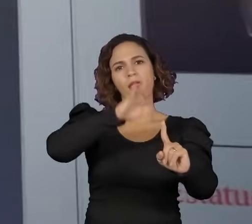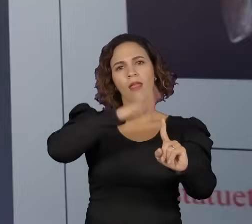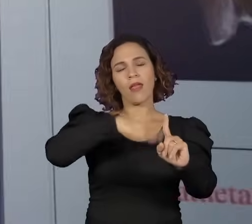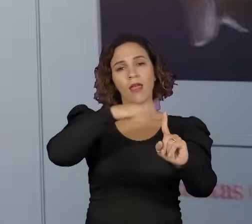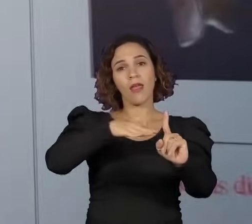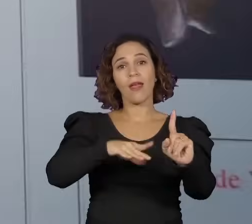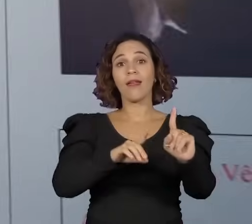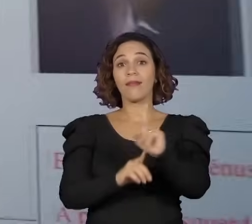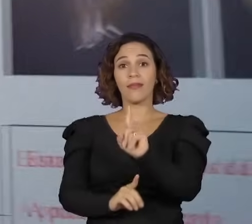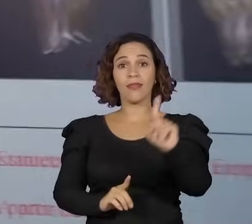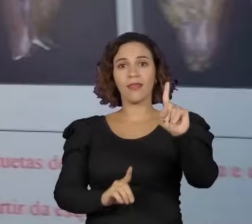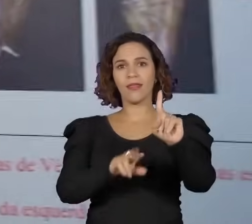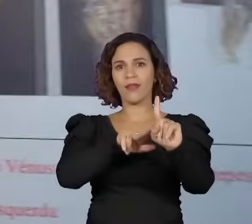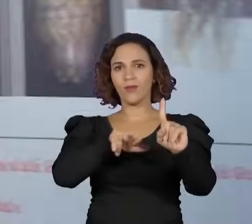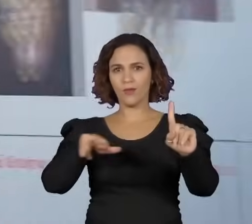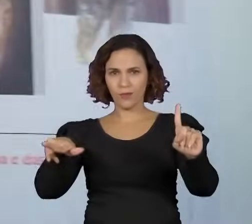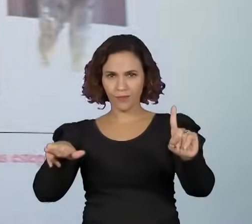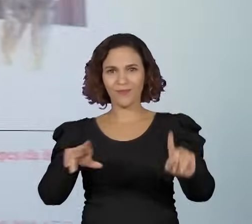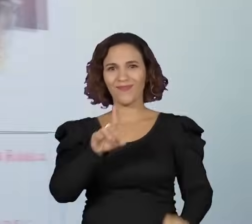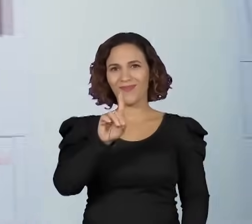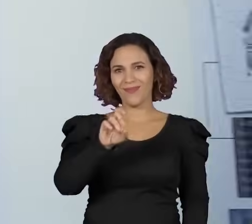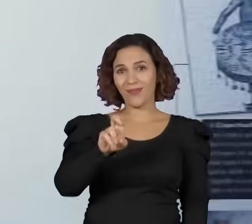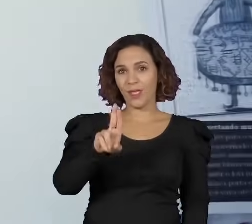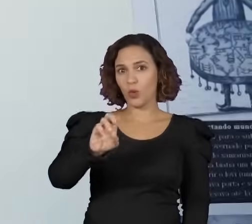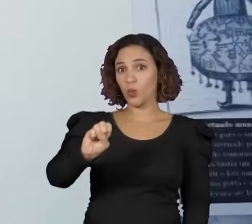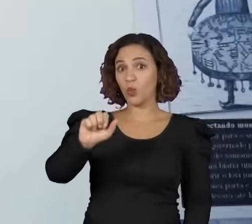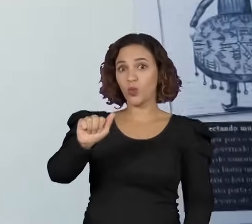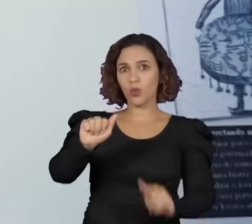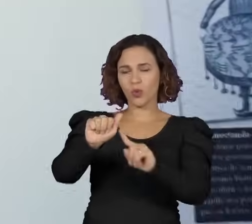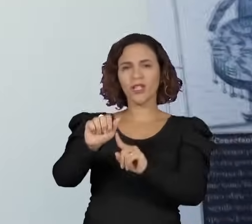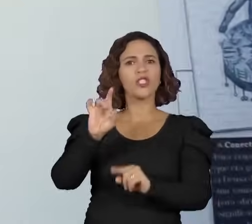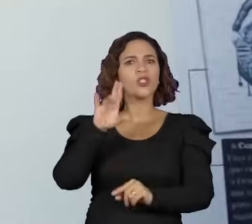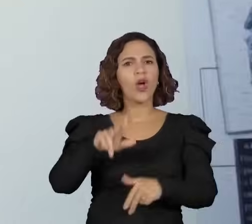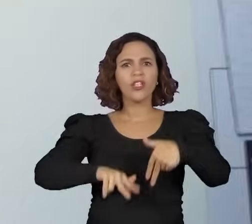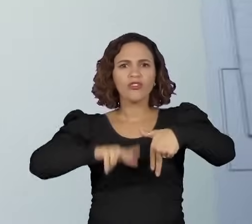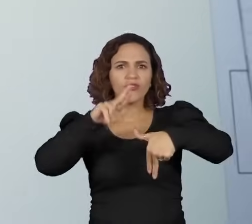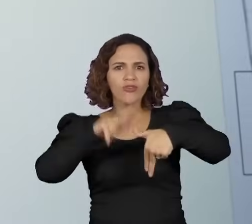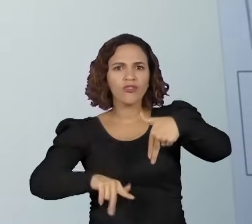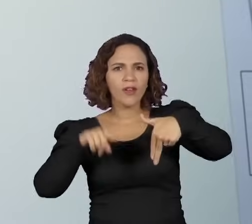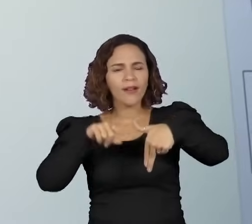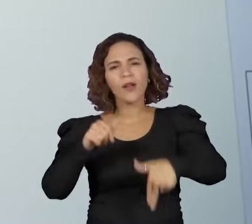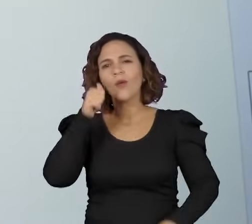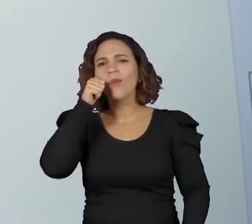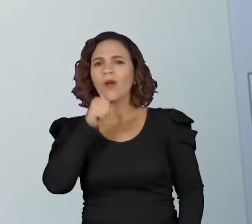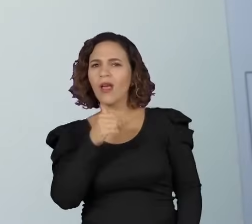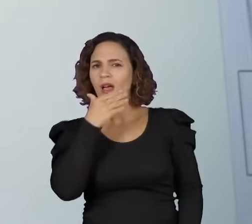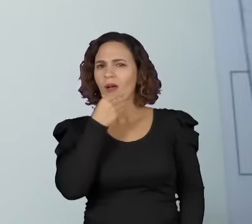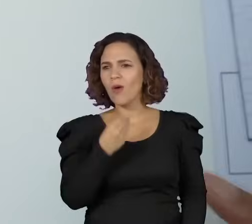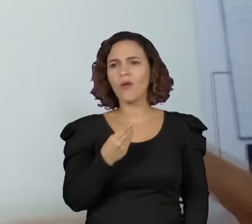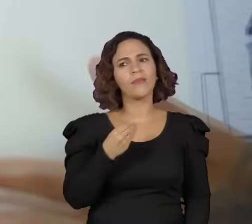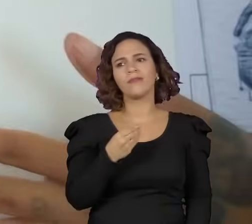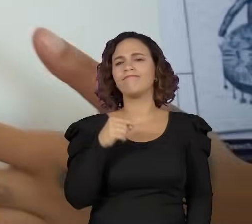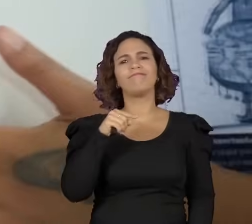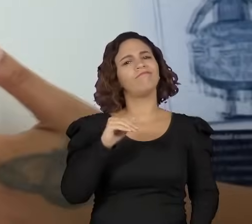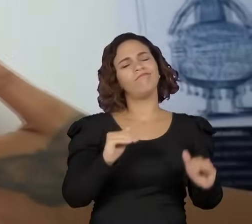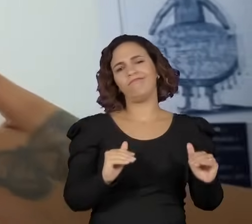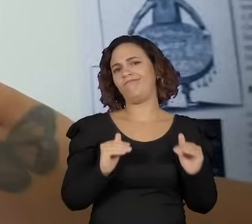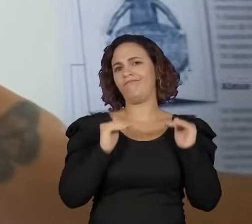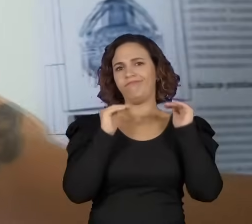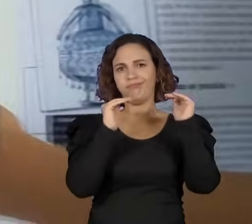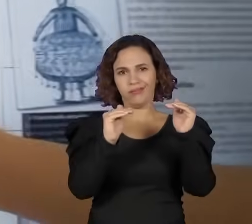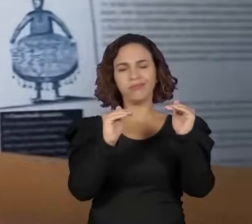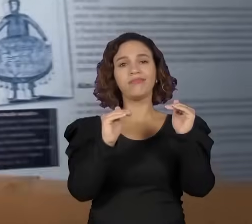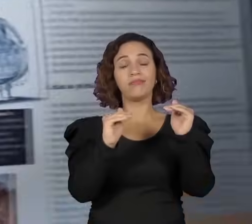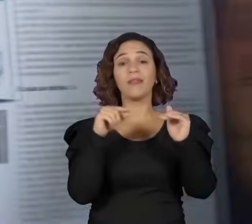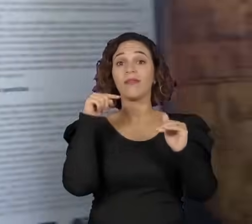muito mais do que esse ideal do gênero, né, feminino, masculino, que nos é